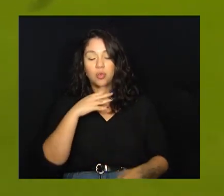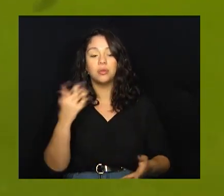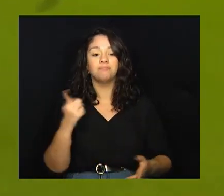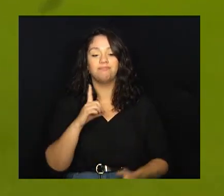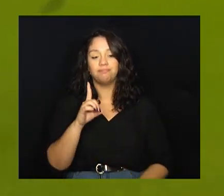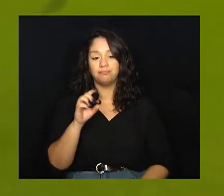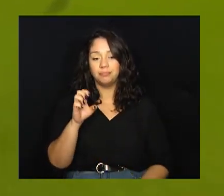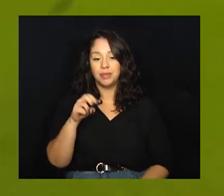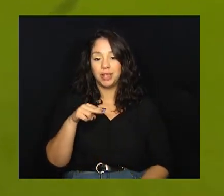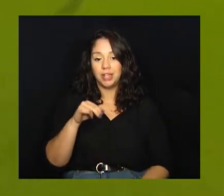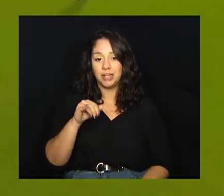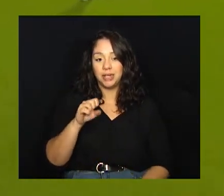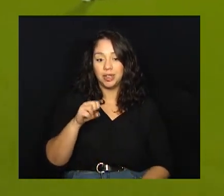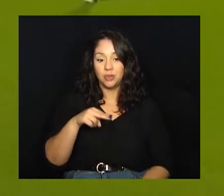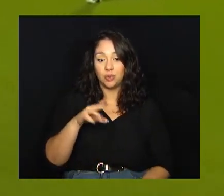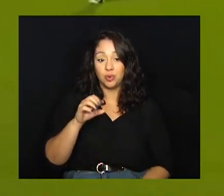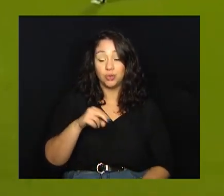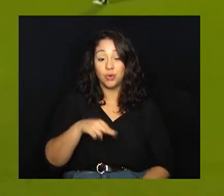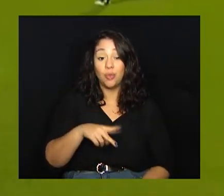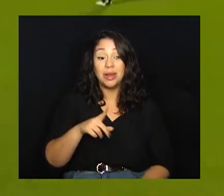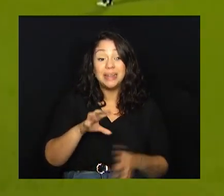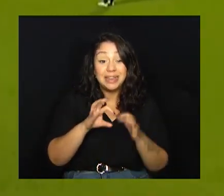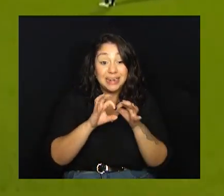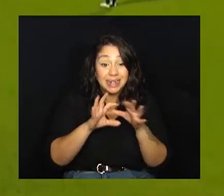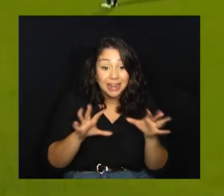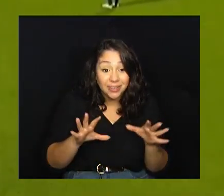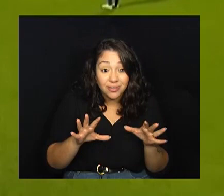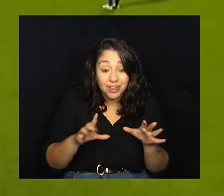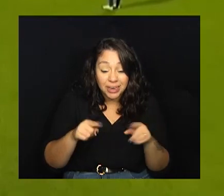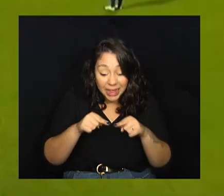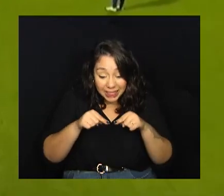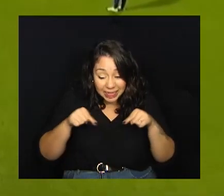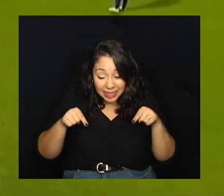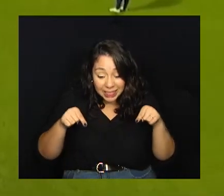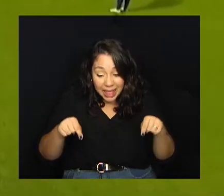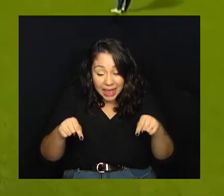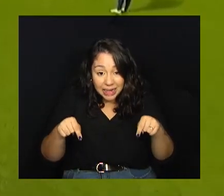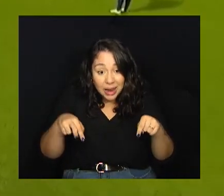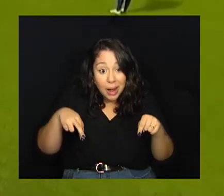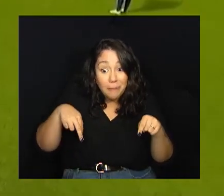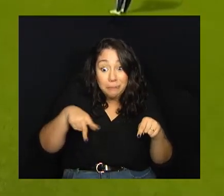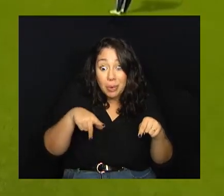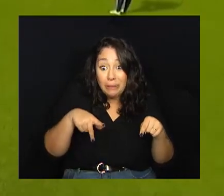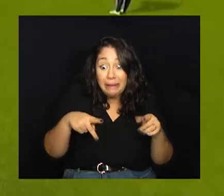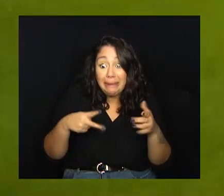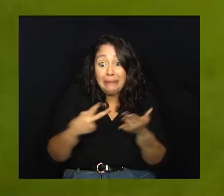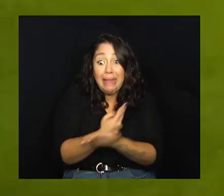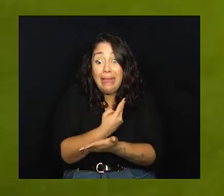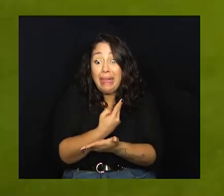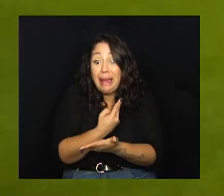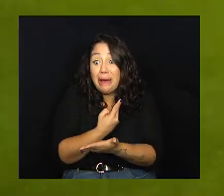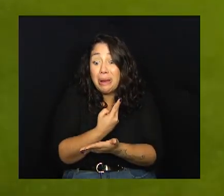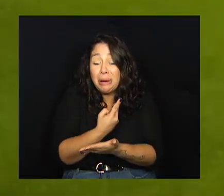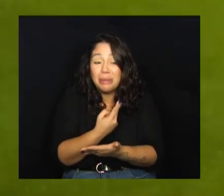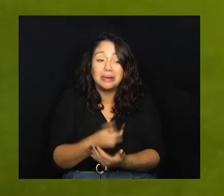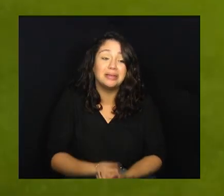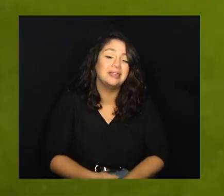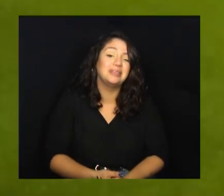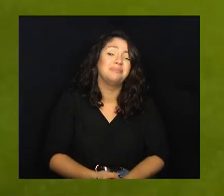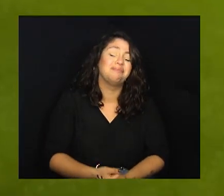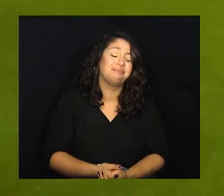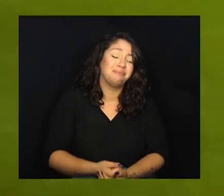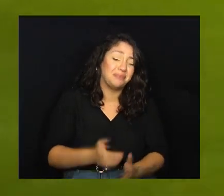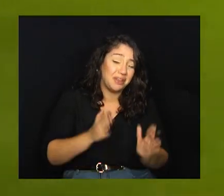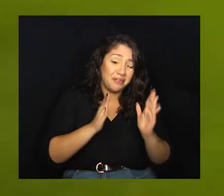Denilson livre de marcação na pequena área chutou E errou quando a fase é ruim